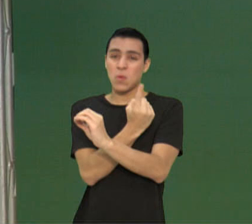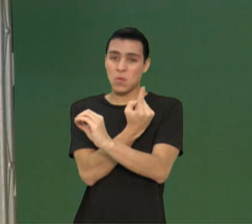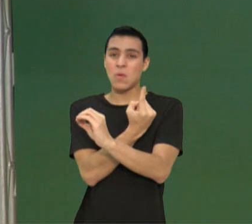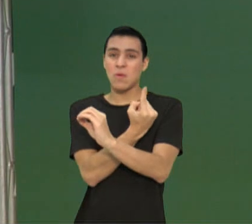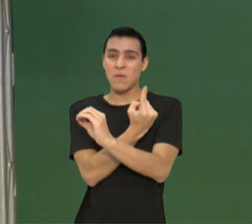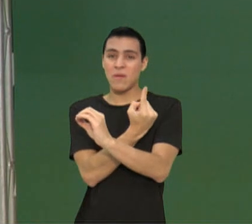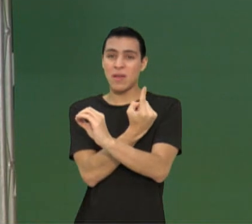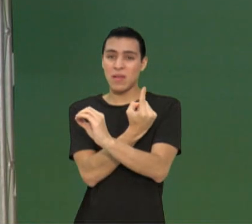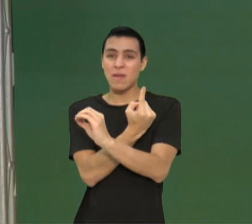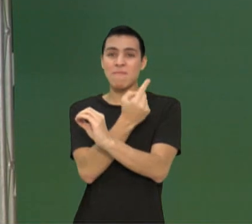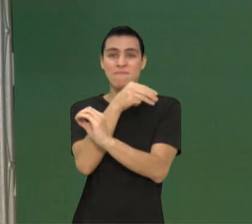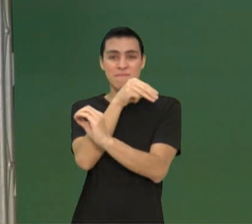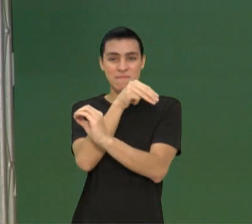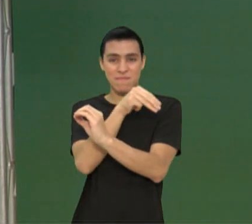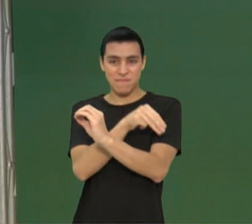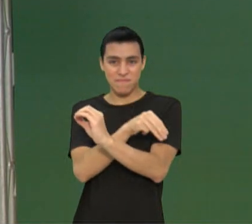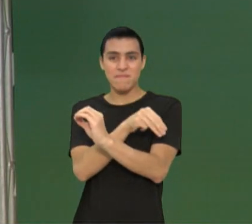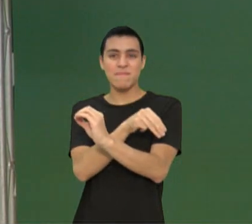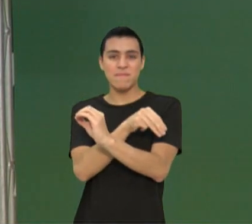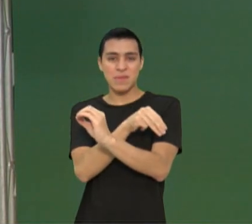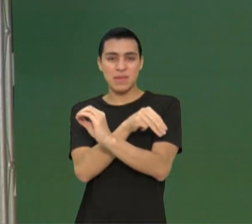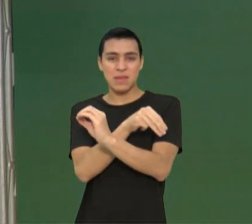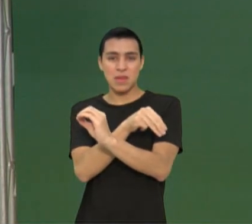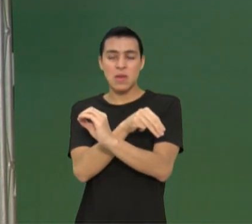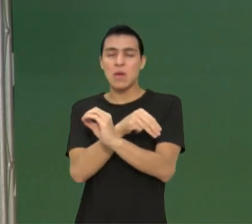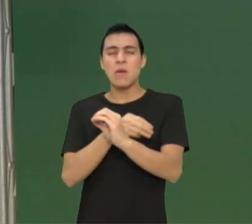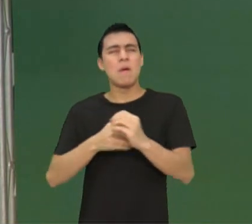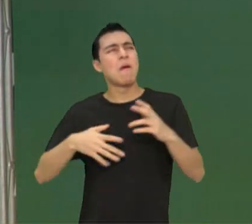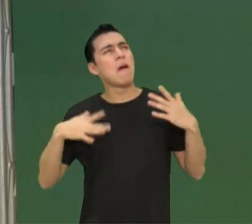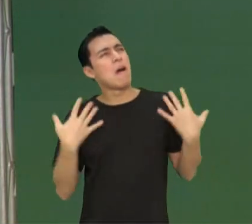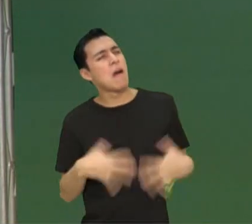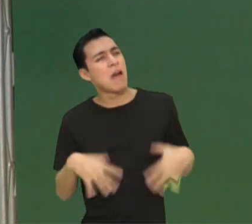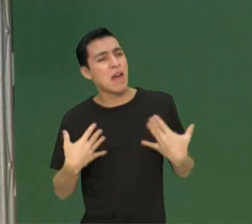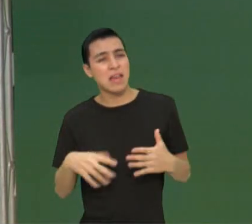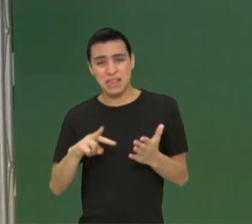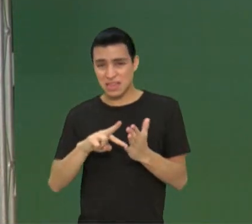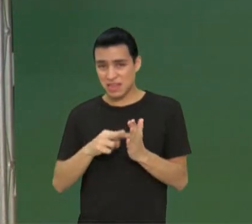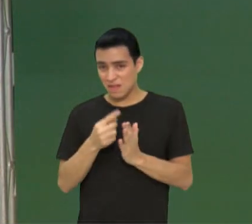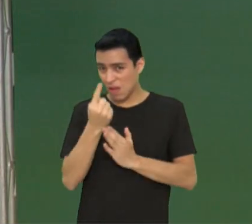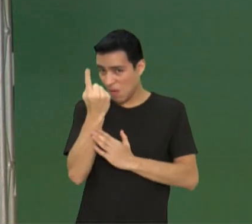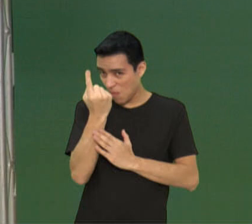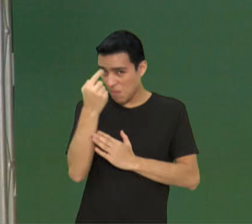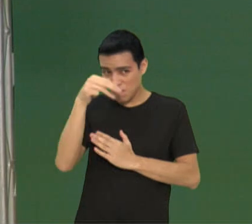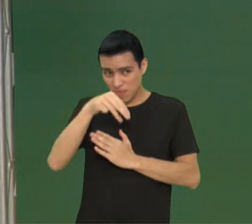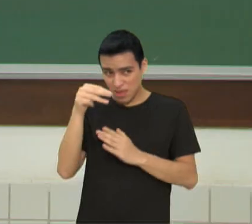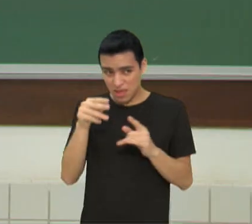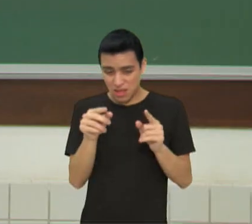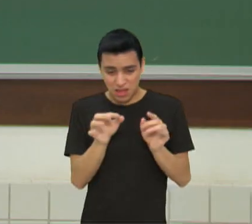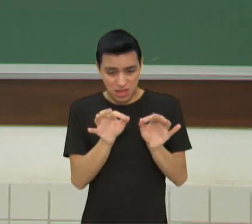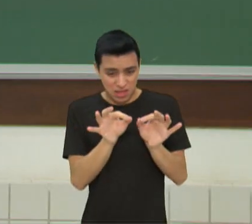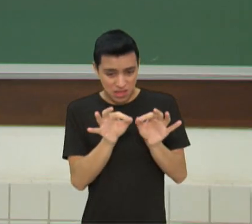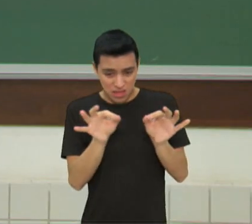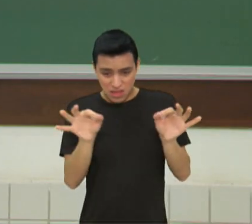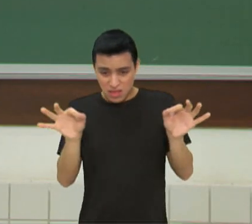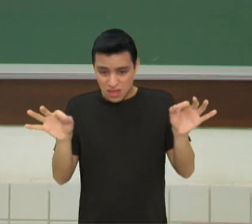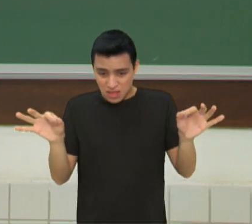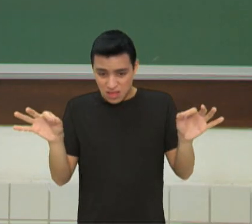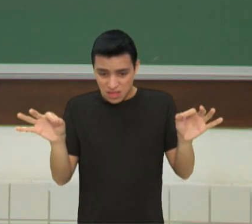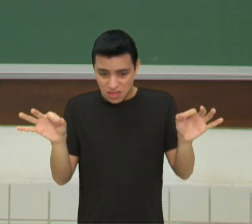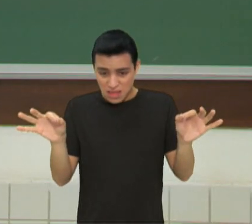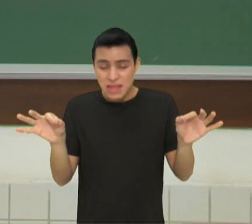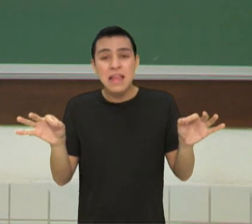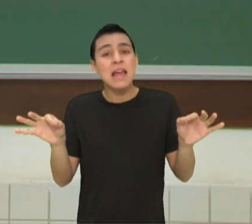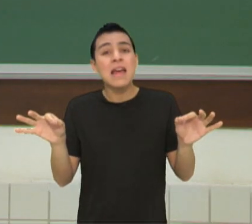0,000000001 metro. Uau, hein? É pegar 1 metro e dividir em